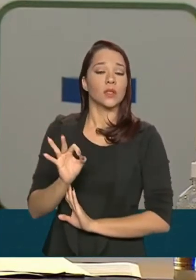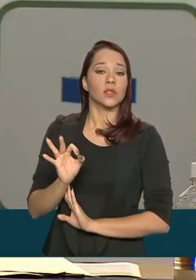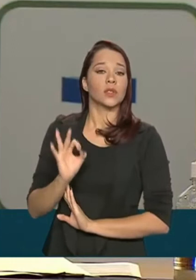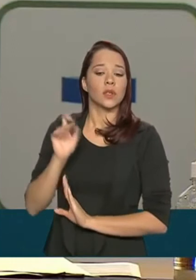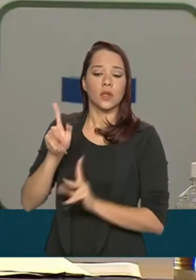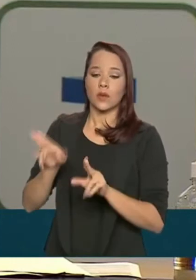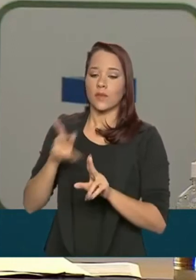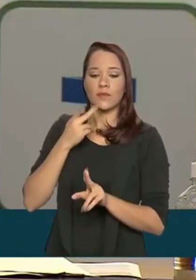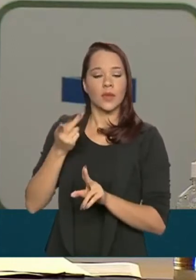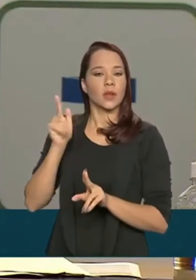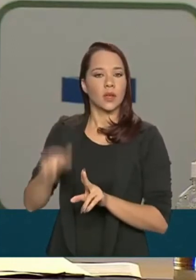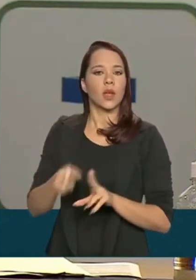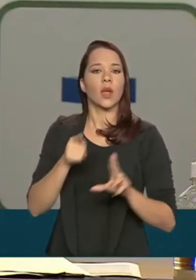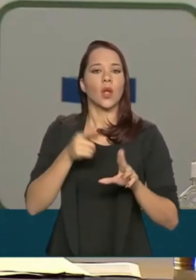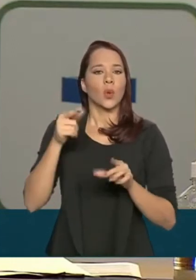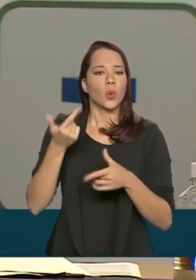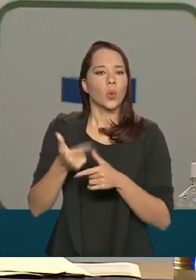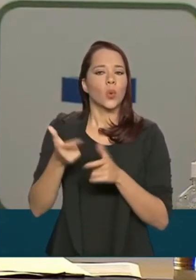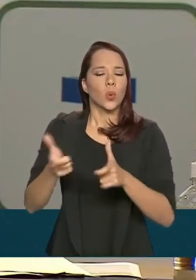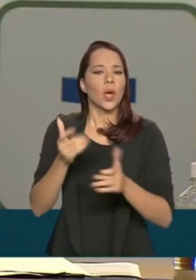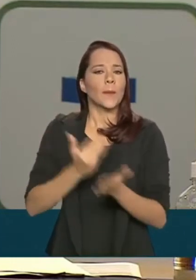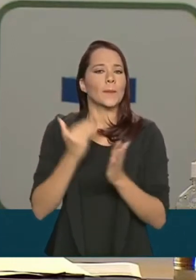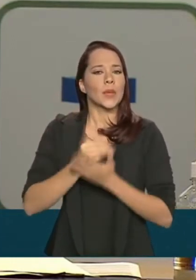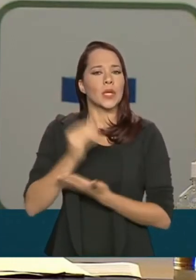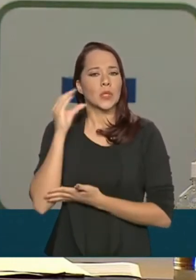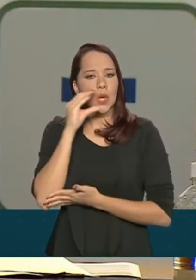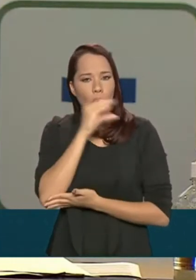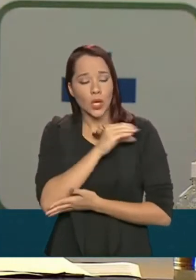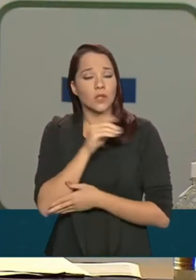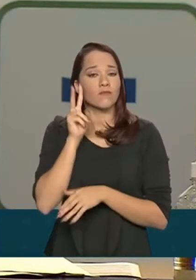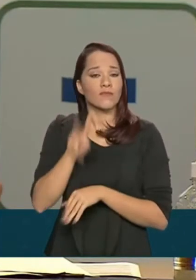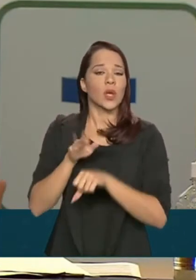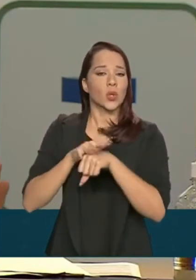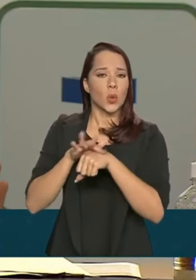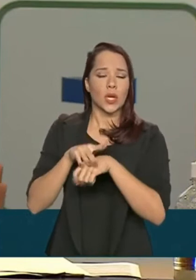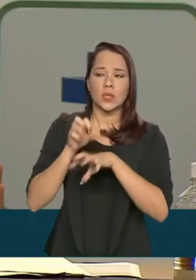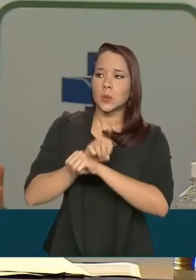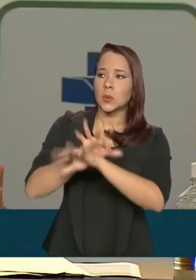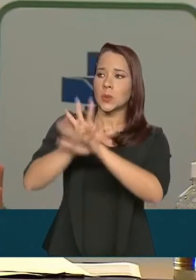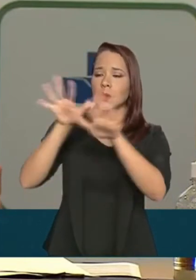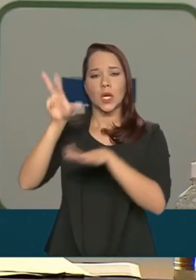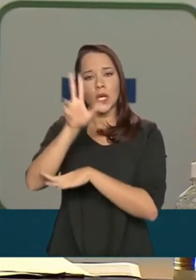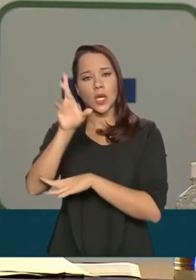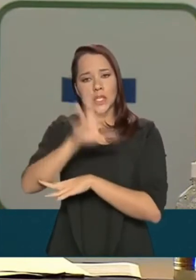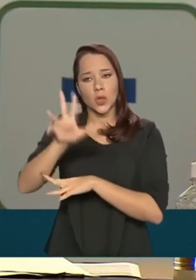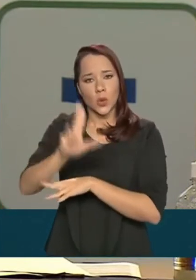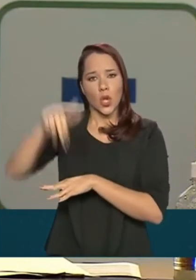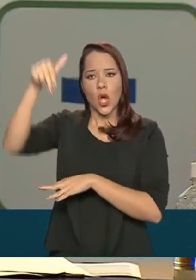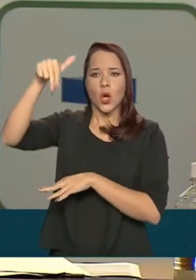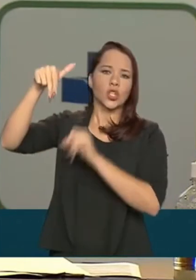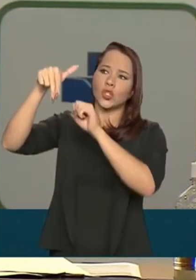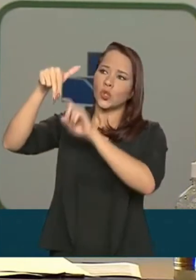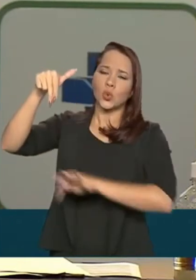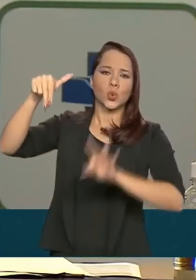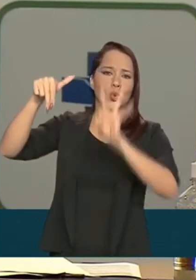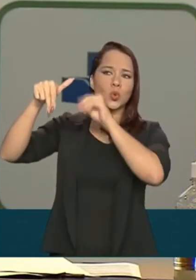como nós chamamos de pontos quentes, né, a gente vê que a doença está espalhada na região norte como um todo. Temos